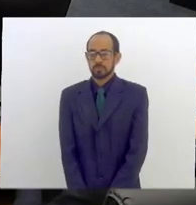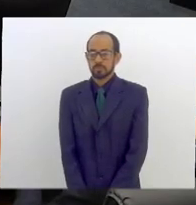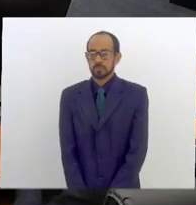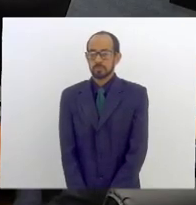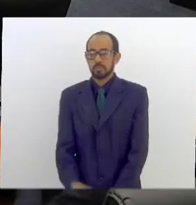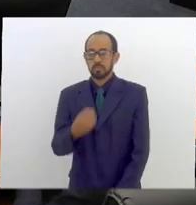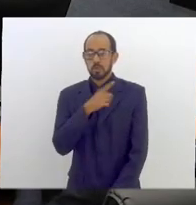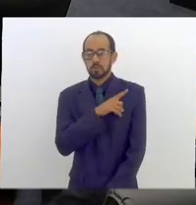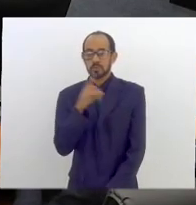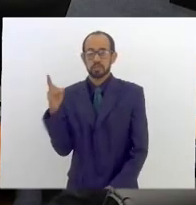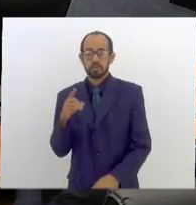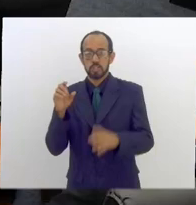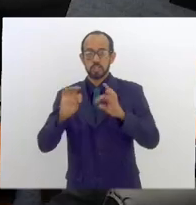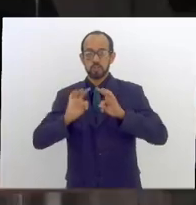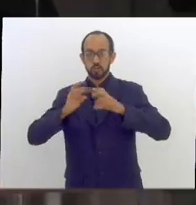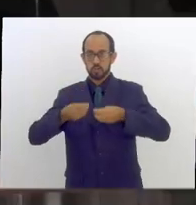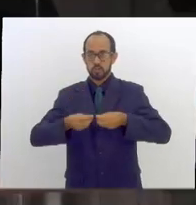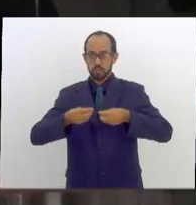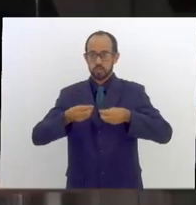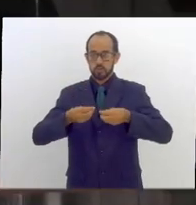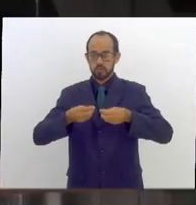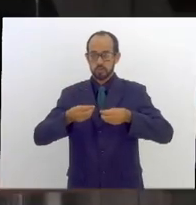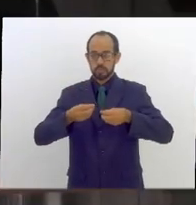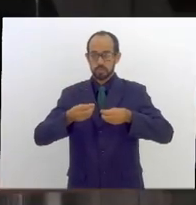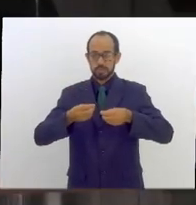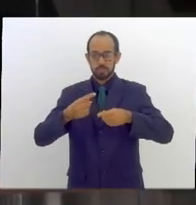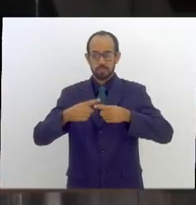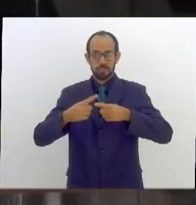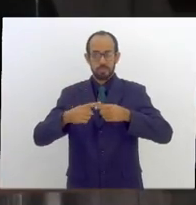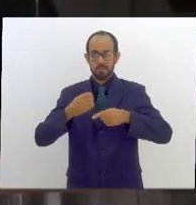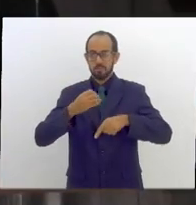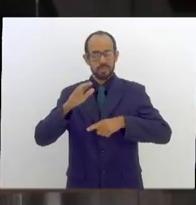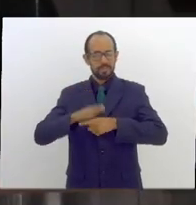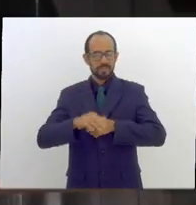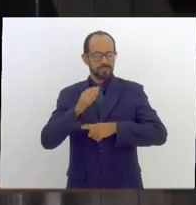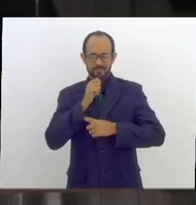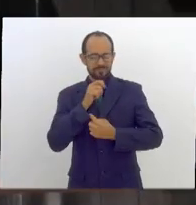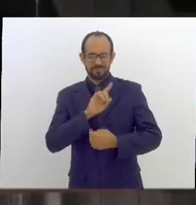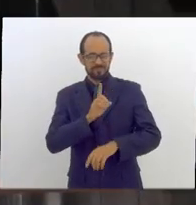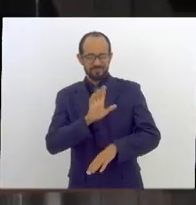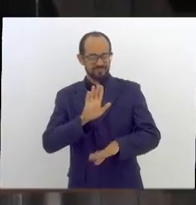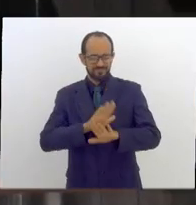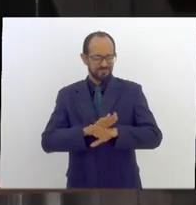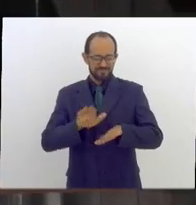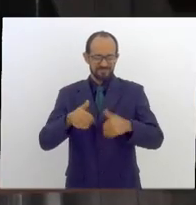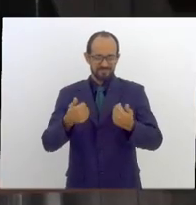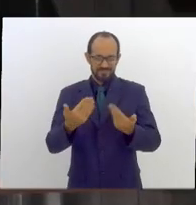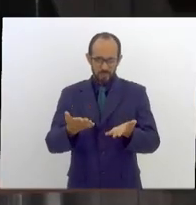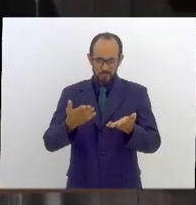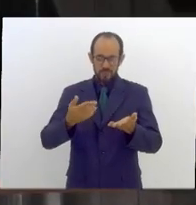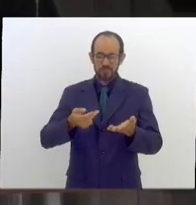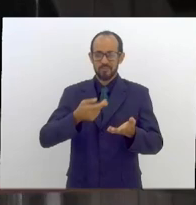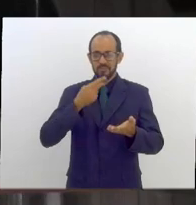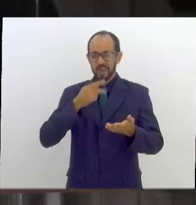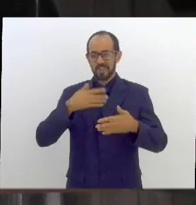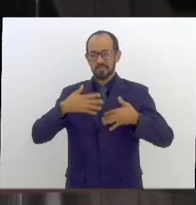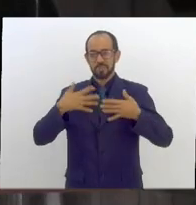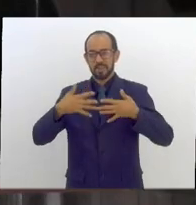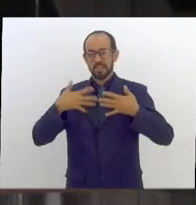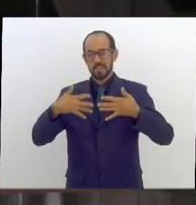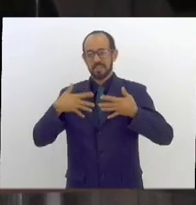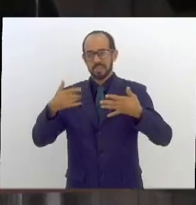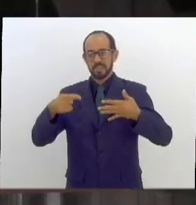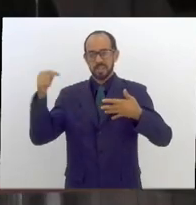Bom dia a todos, porque boa tarde ainda não dá. Quero expressar minha alegria de estar aqui mais uma vez.